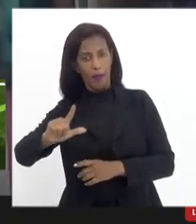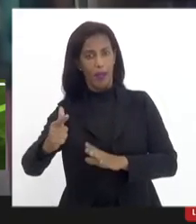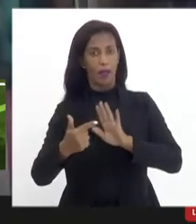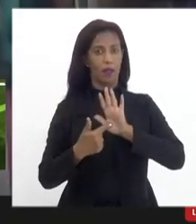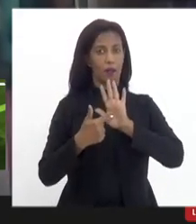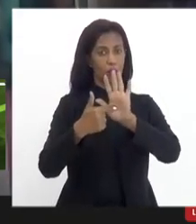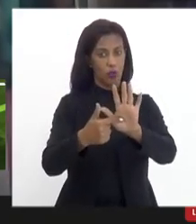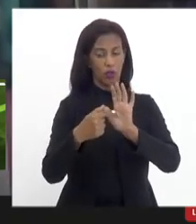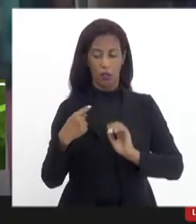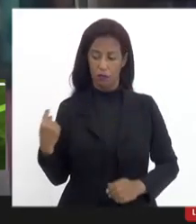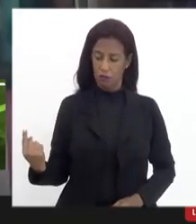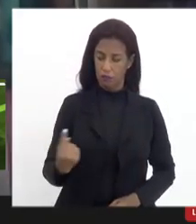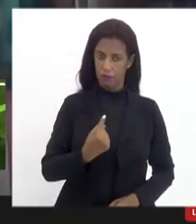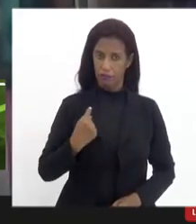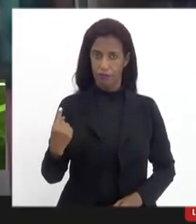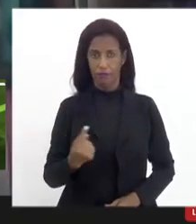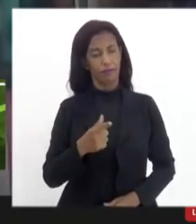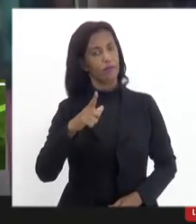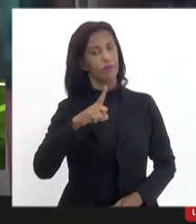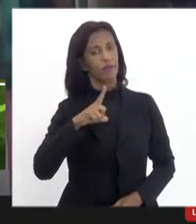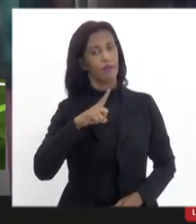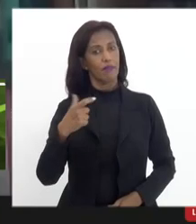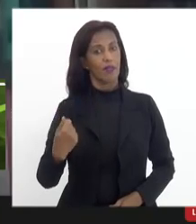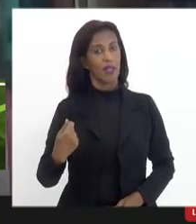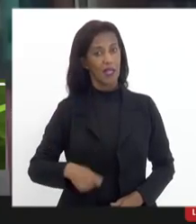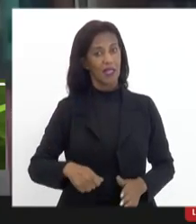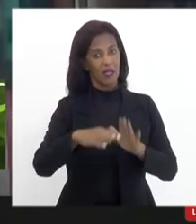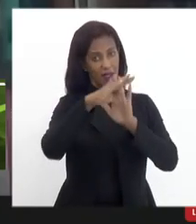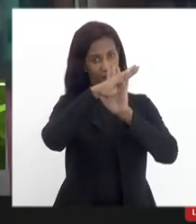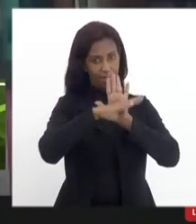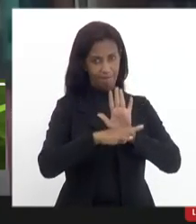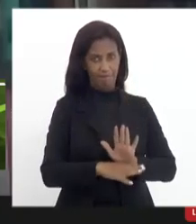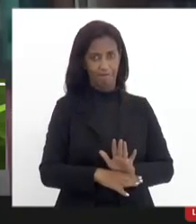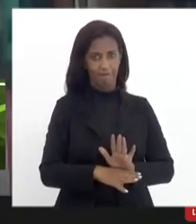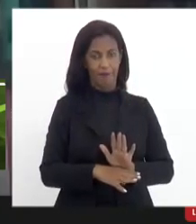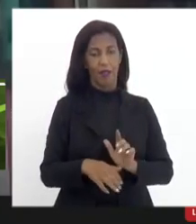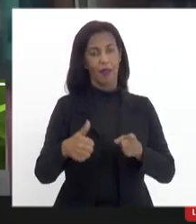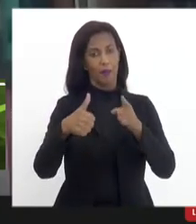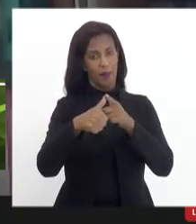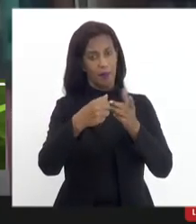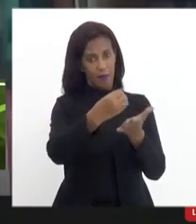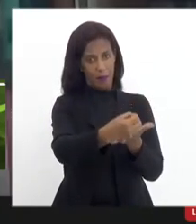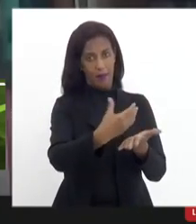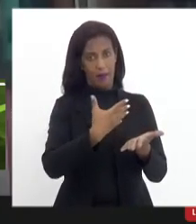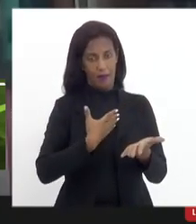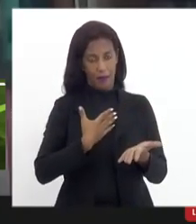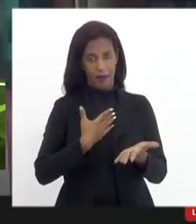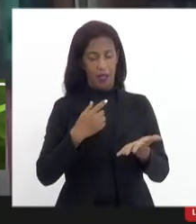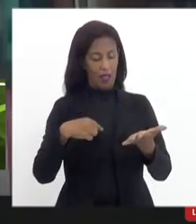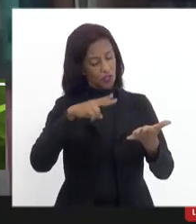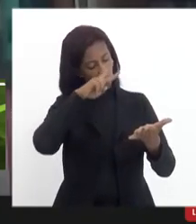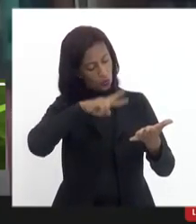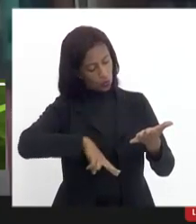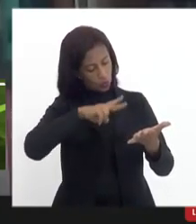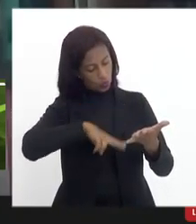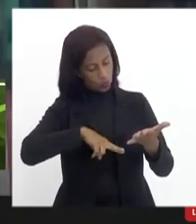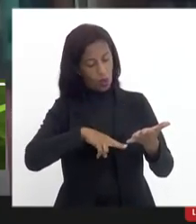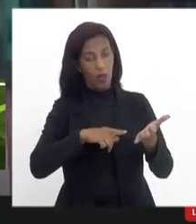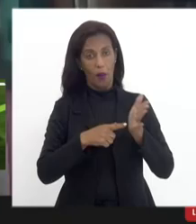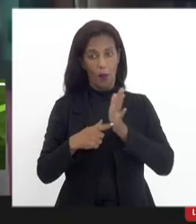por nós, ele tem esse ritual. A gente recebe a demanda, essa demanda a gente tenta